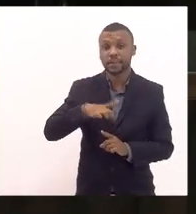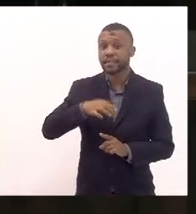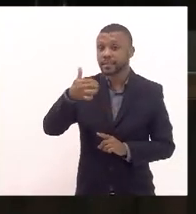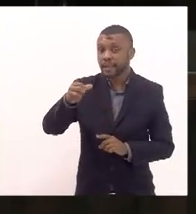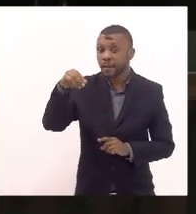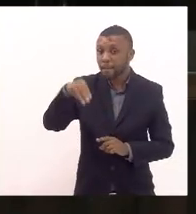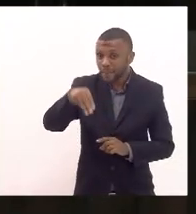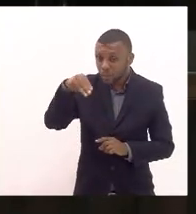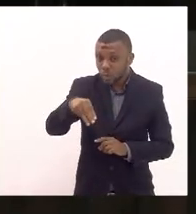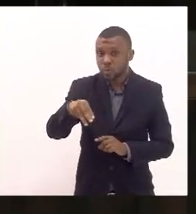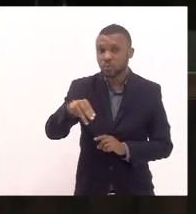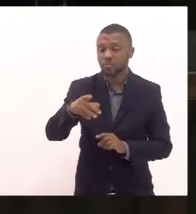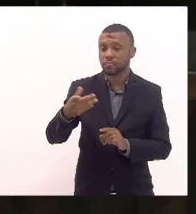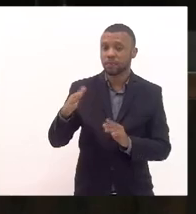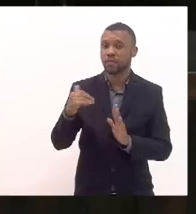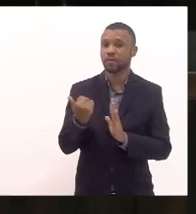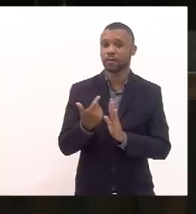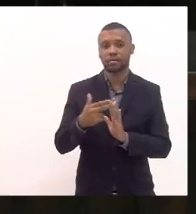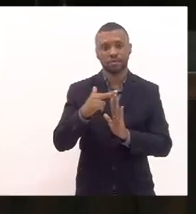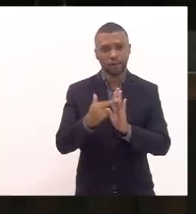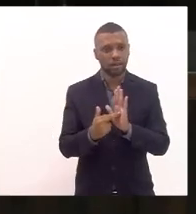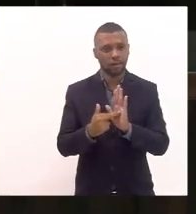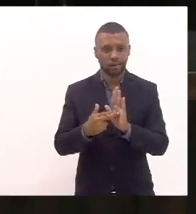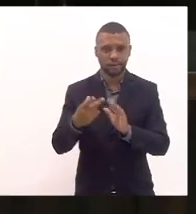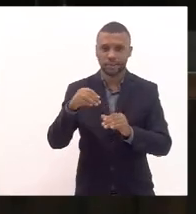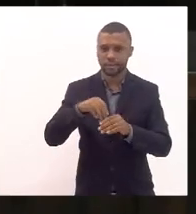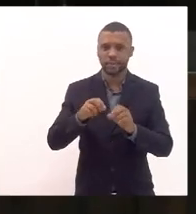dos 10 minutos e regimentais e